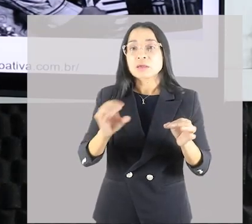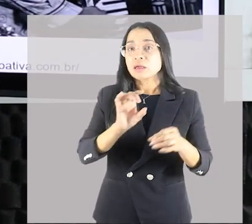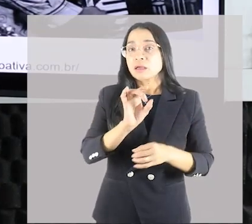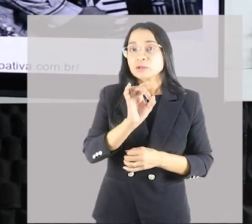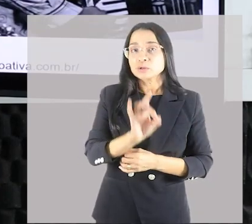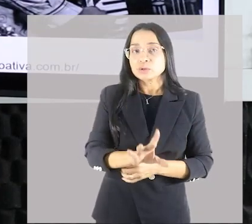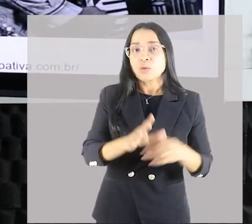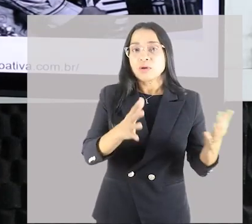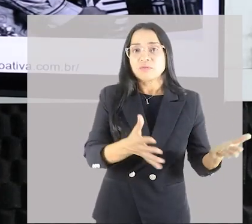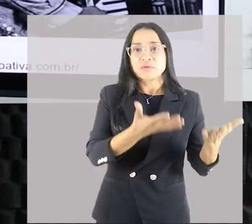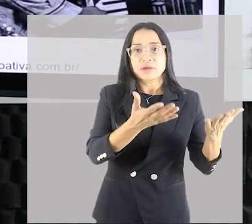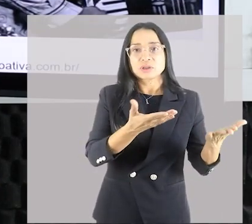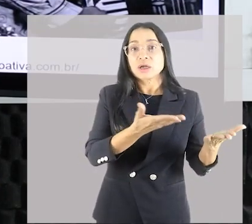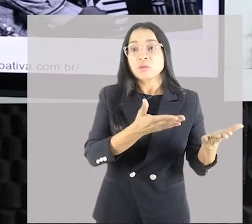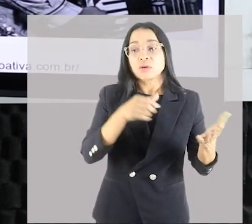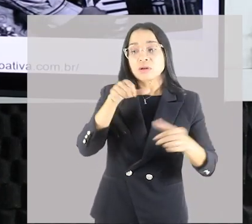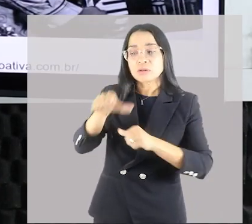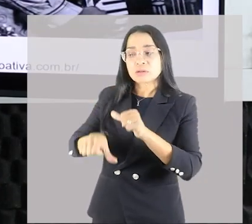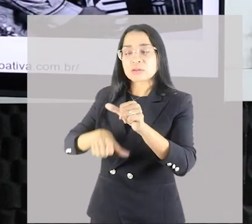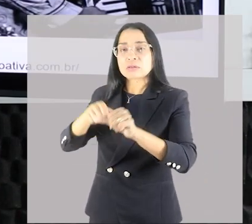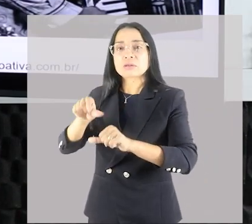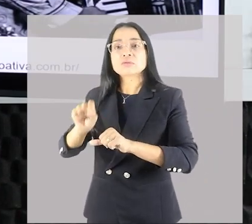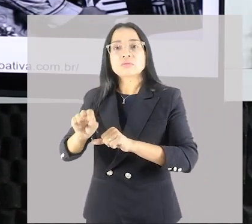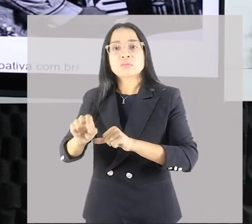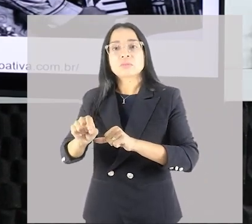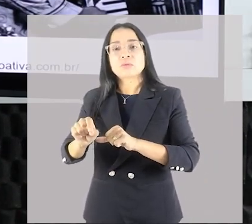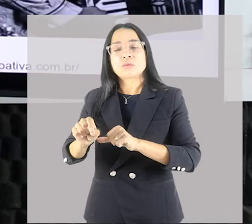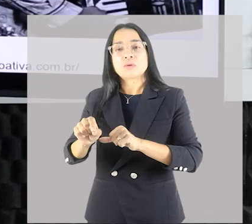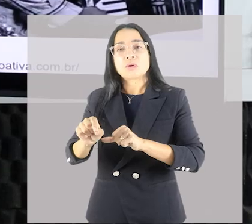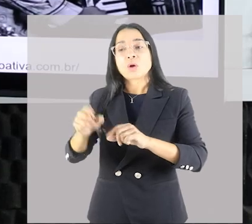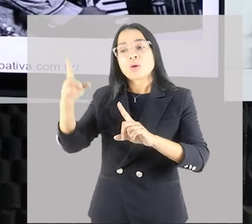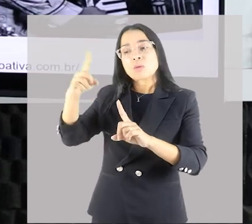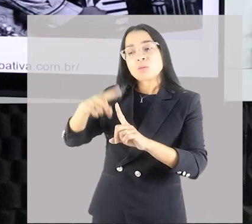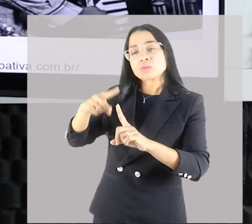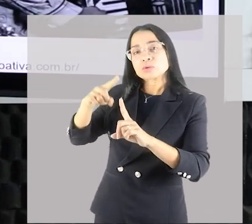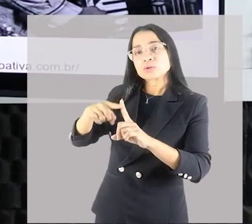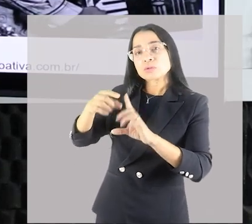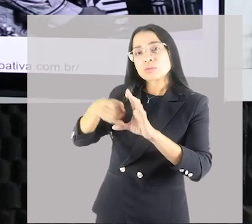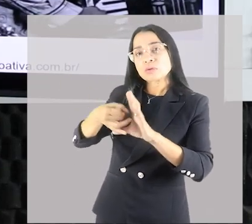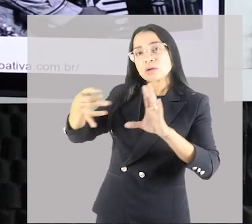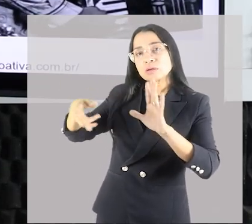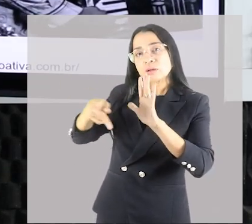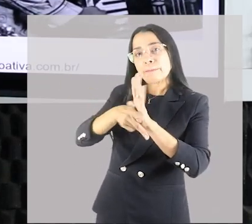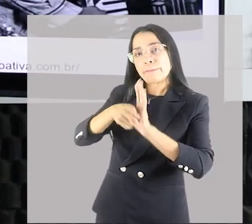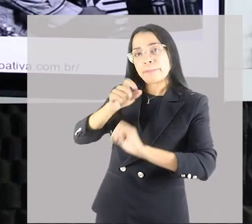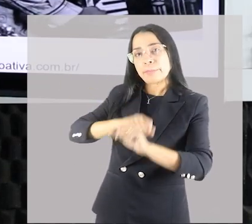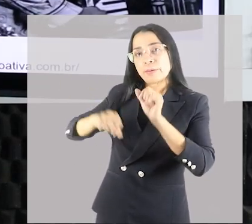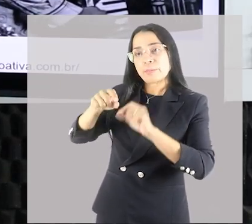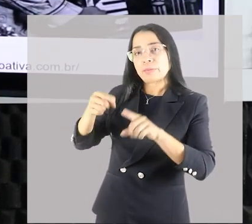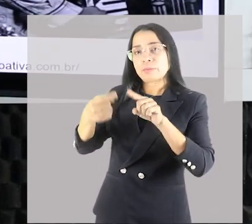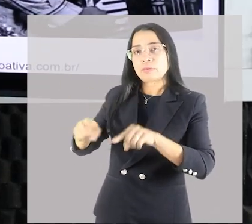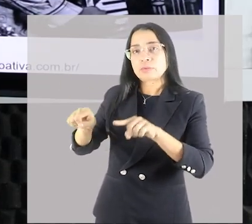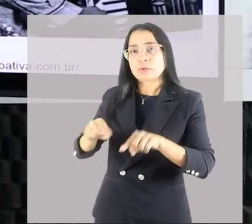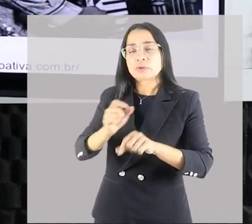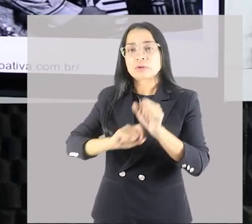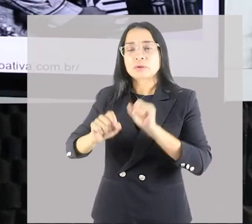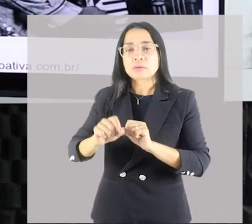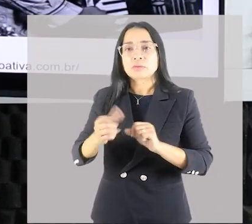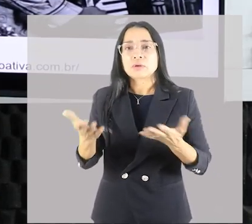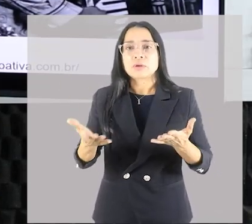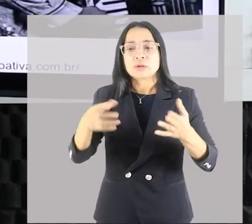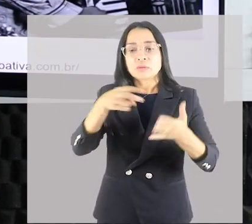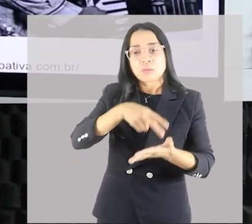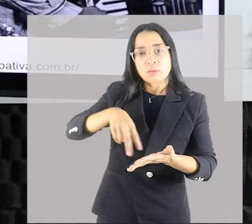festa e passa a ser um estilo musical e passa a ser